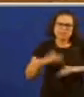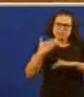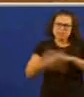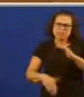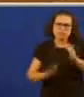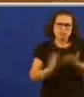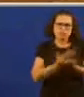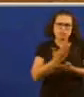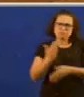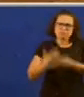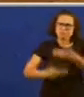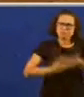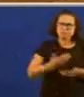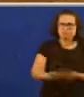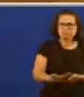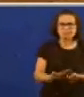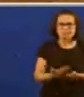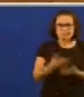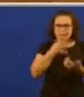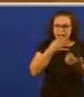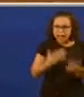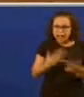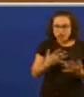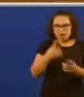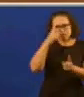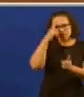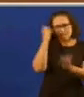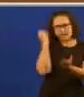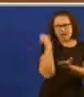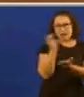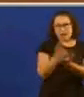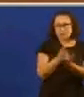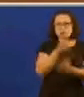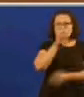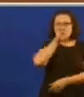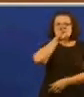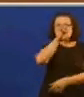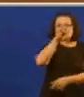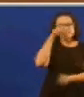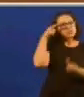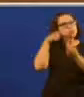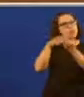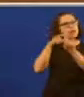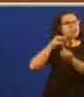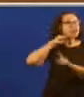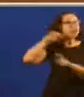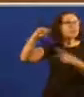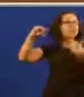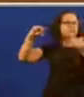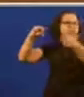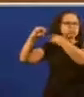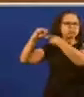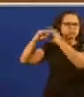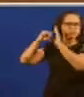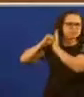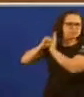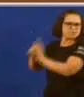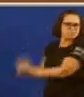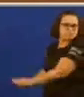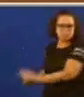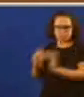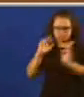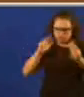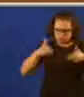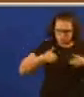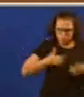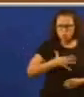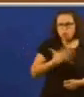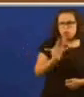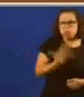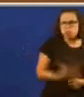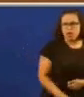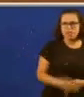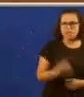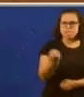reto que nos temos como país é rachar precisamente coa dependencia, confiar nas nosas propias forzas